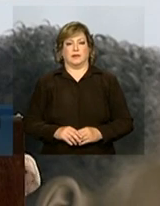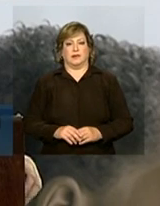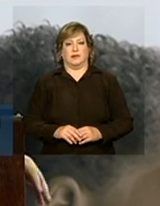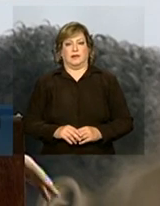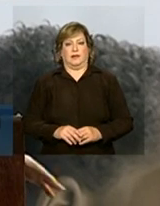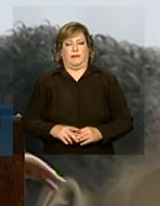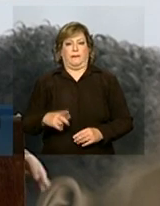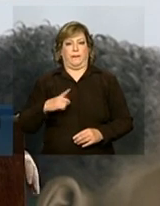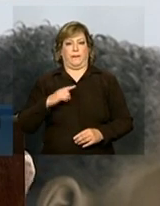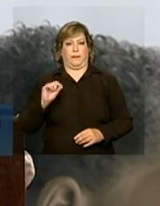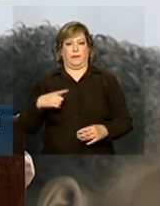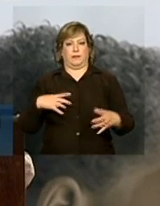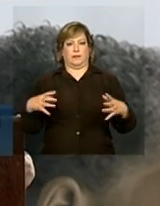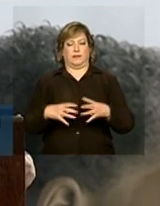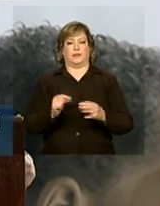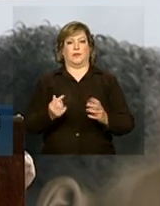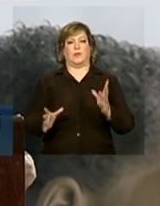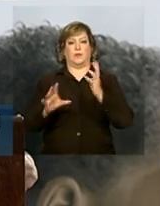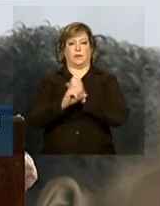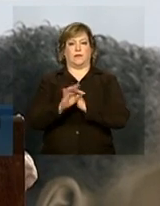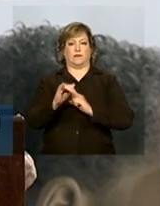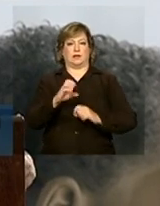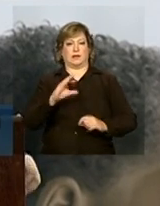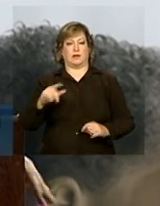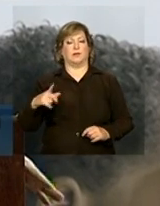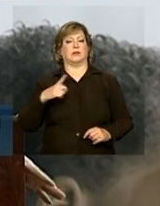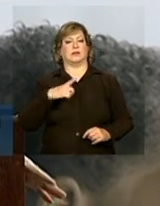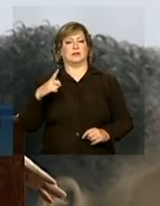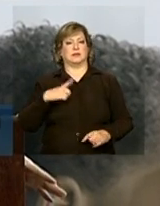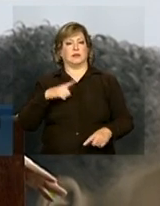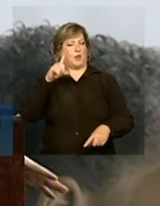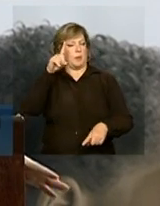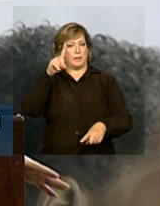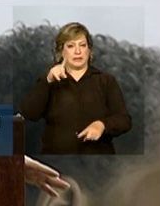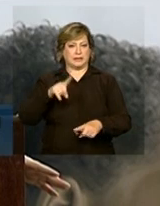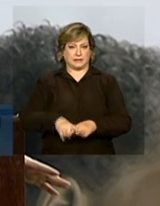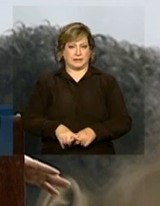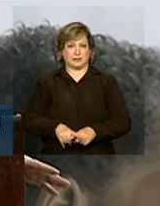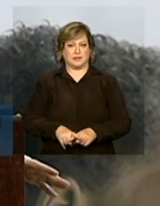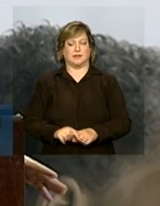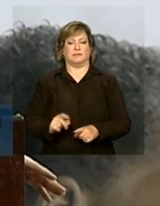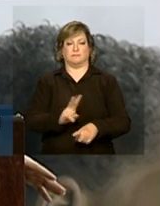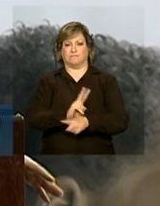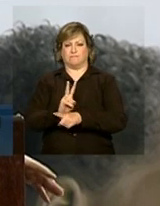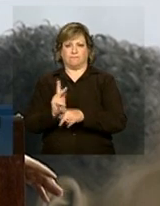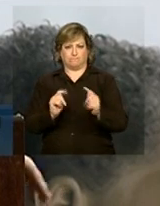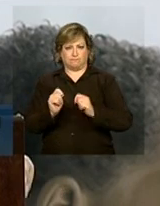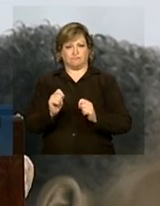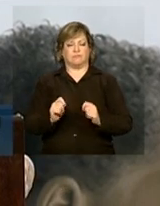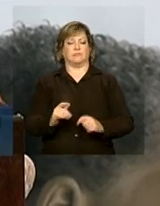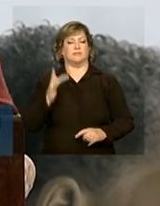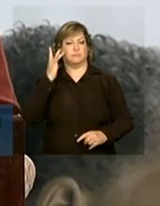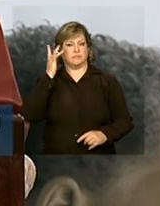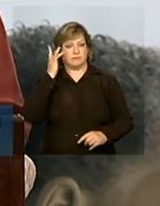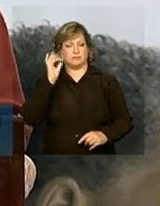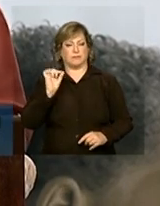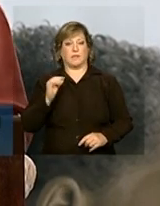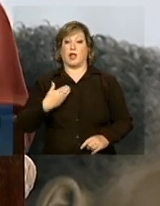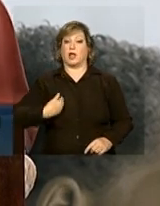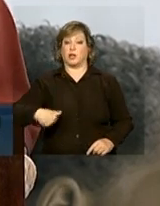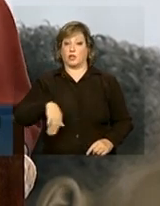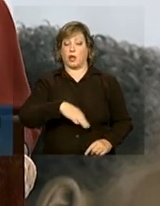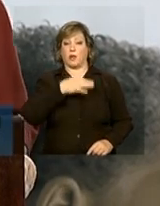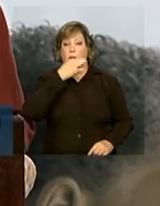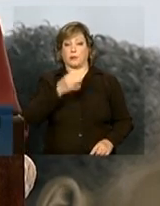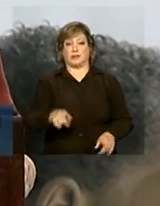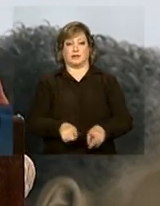o orçamento fiscal está completamente sob controle e equilibrado. Nós propusemos